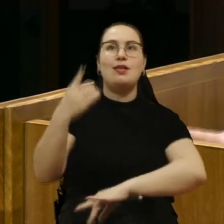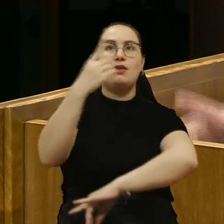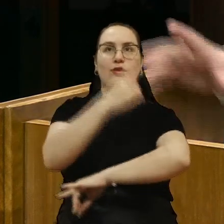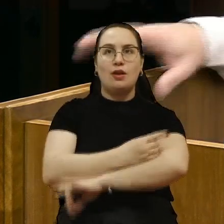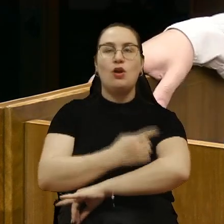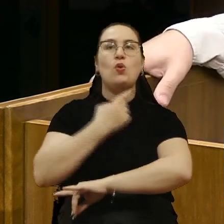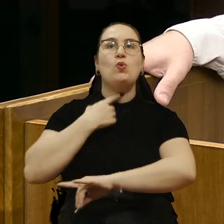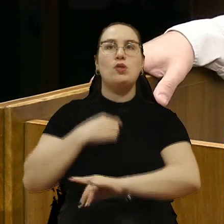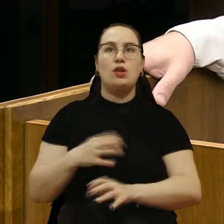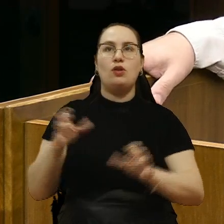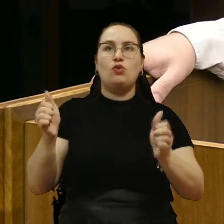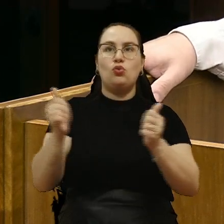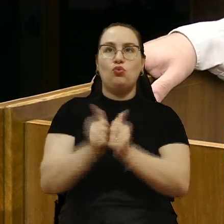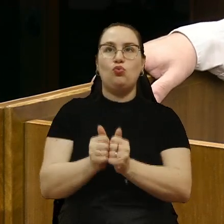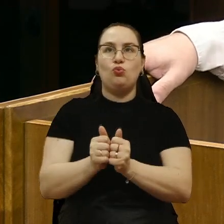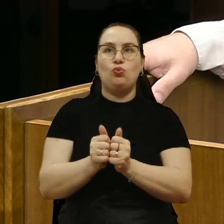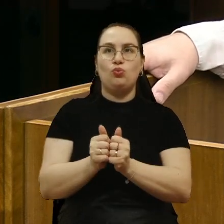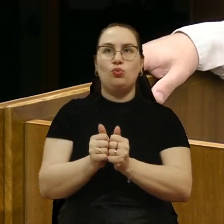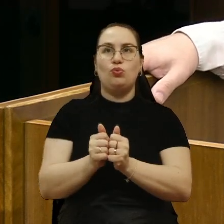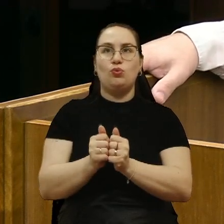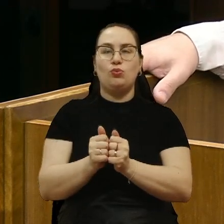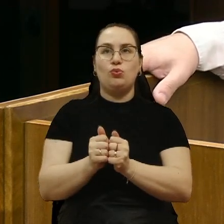gostaria que vocês estivessem juntos.